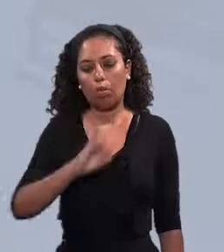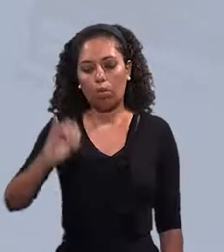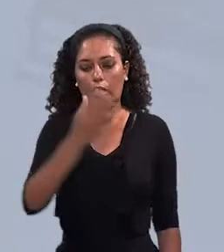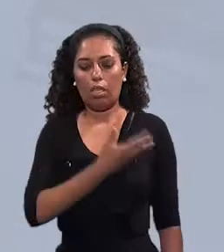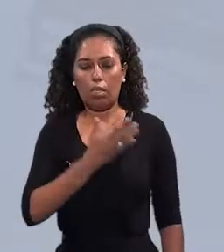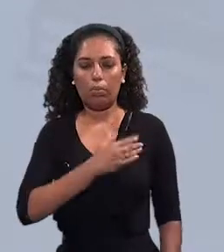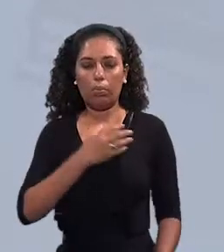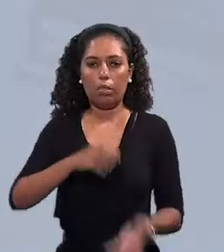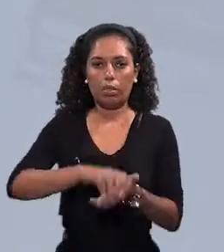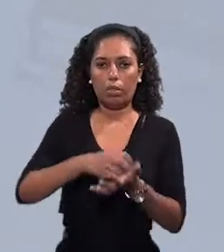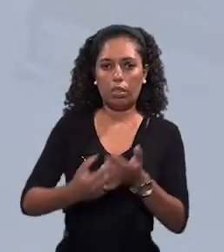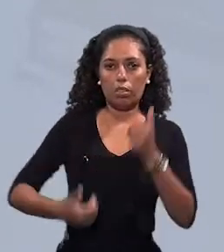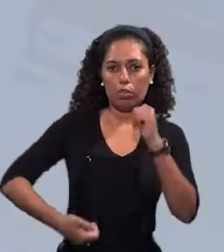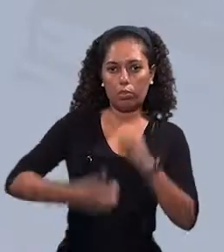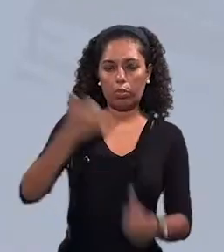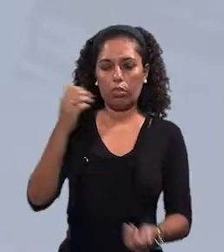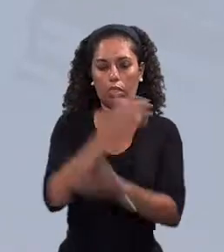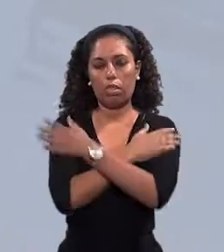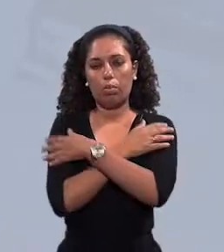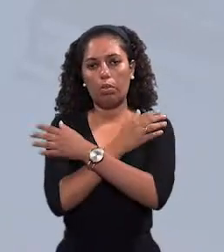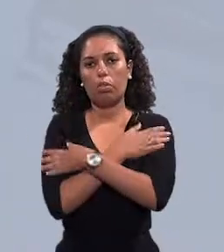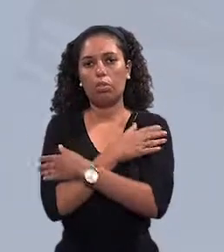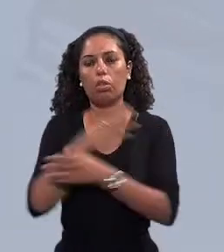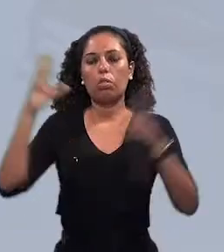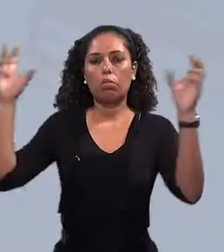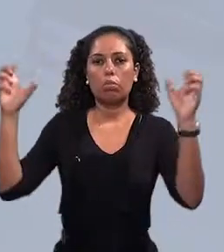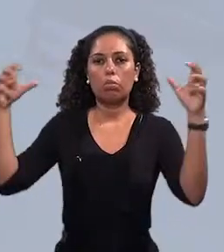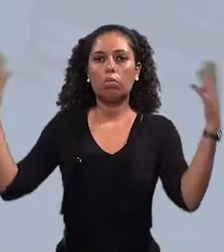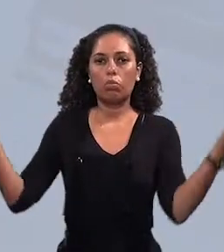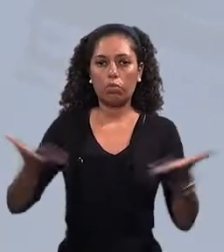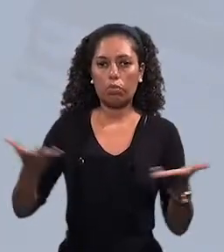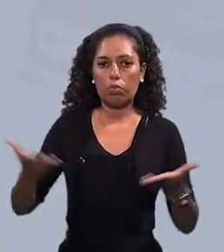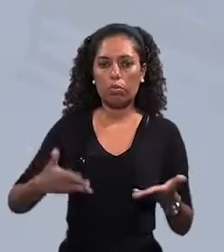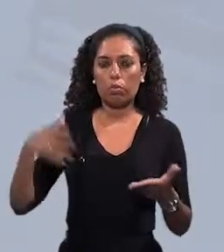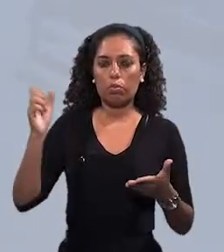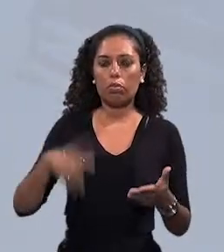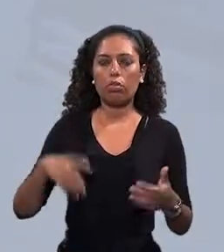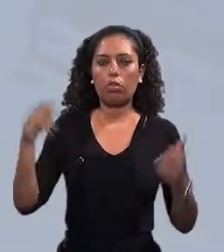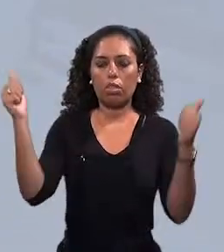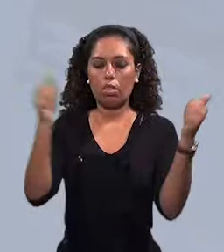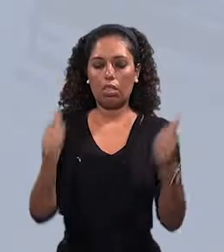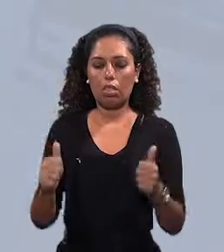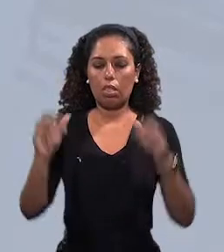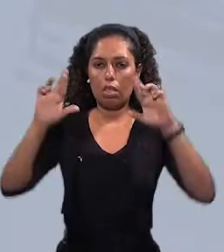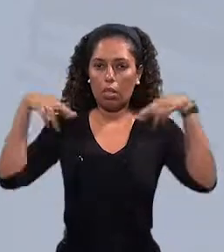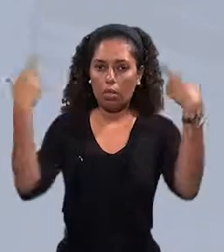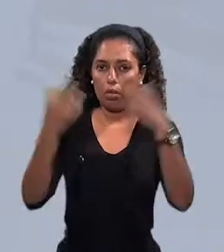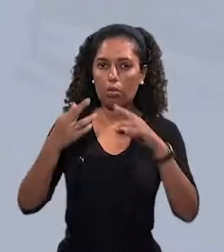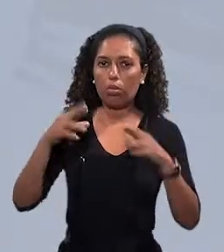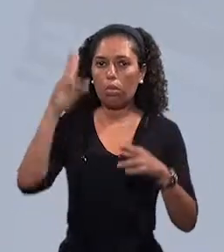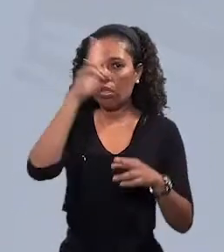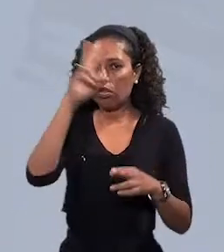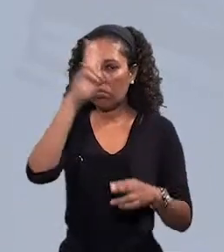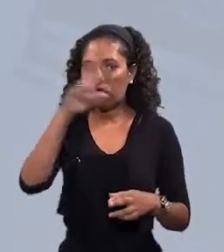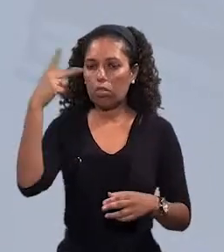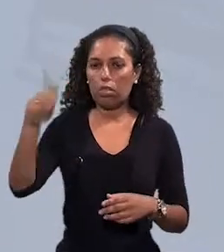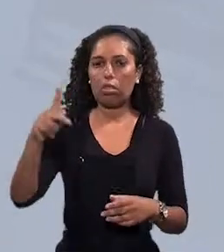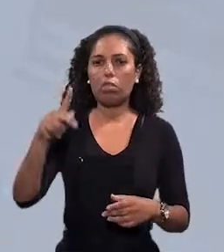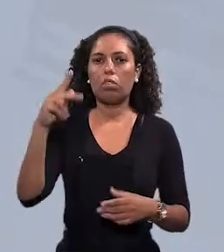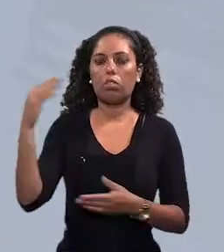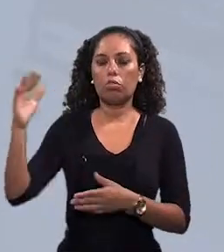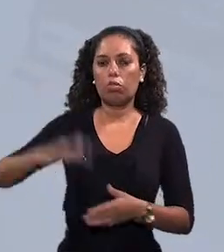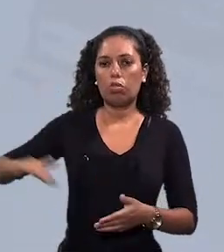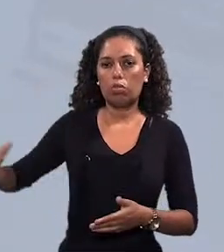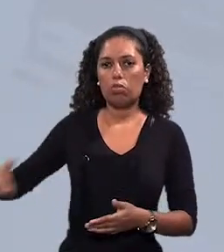Alô, amigos do Arena Esportiva, aquele abraço. O tema do programa vai ser a sessão solene em memória das vítimas do Ninho